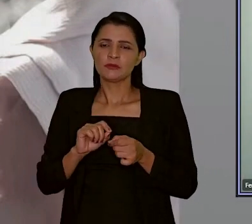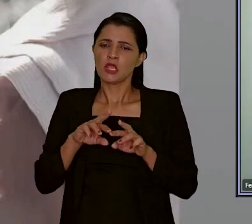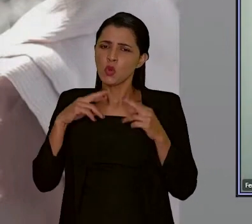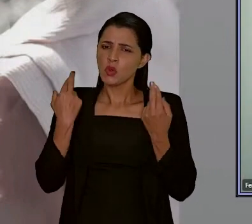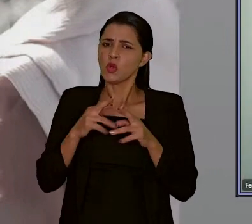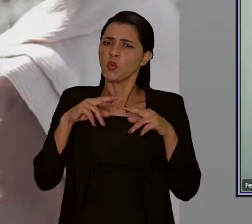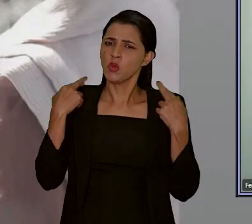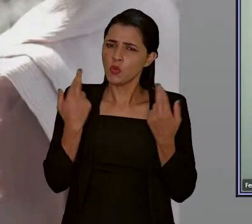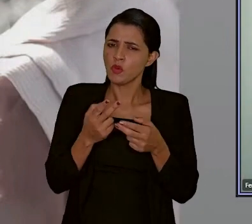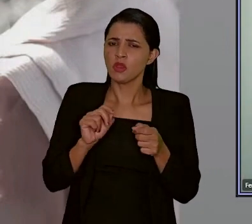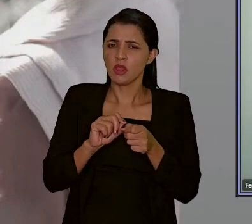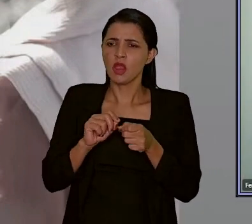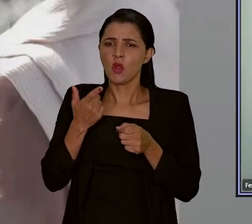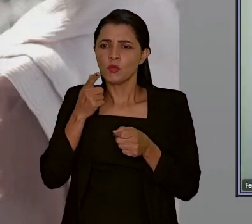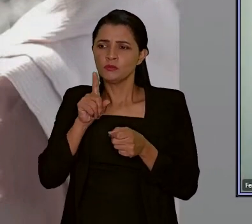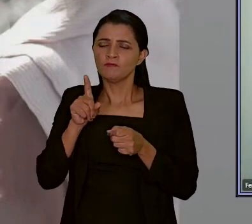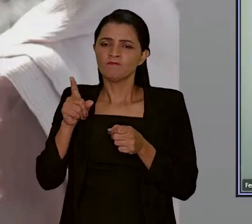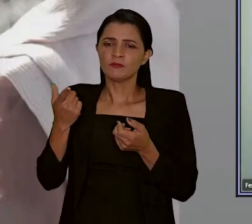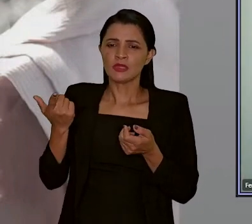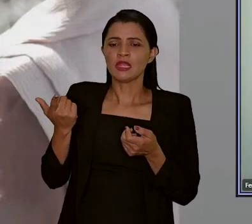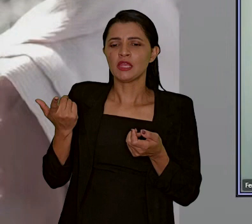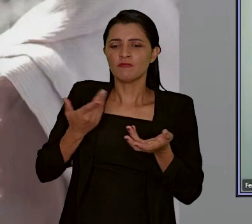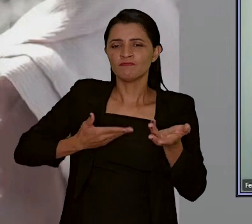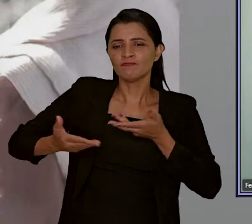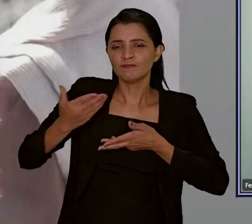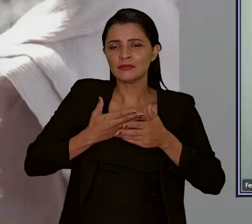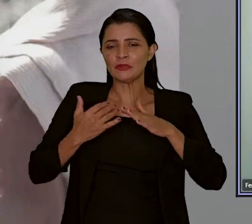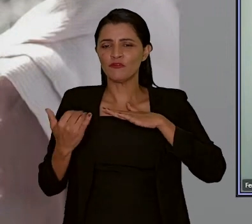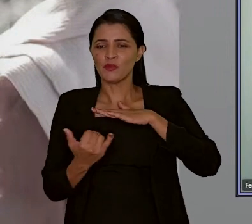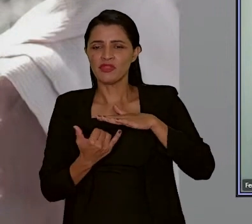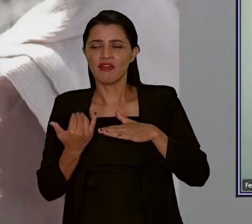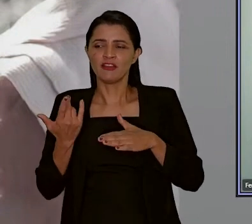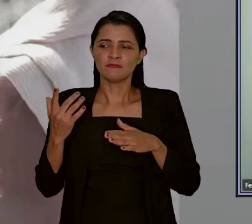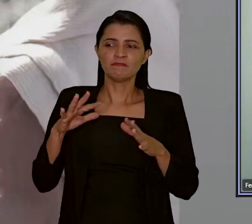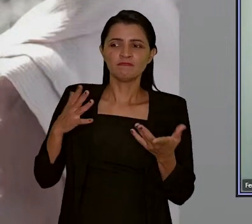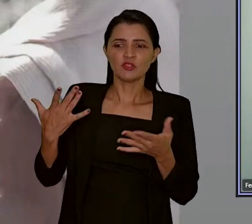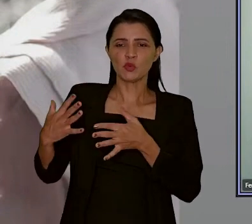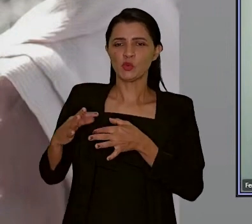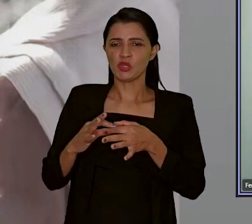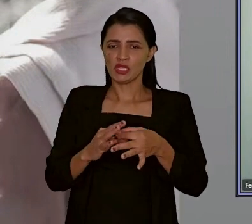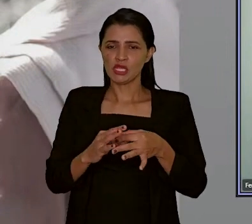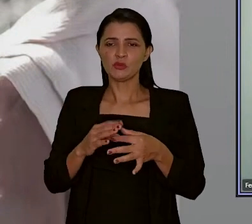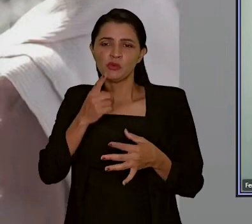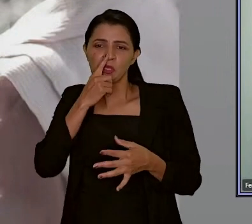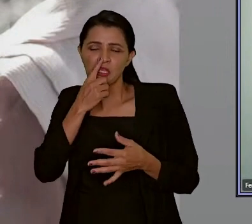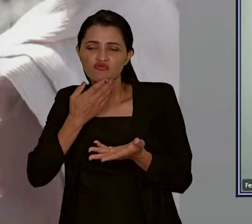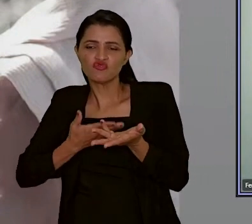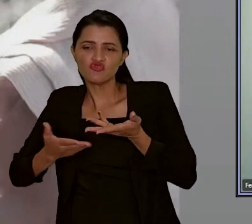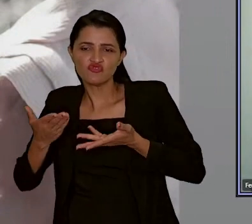nas nossas assim como a Maria, nós estamos tendo